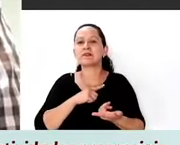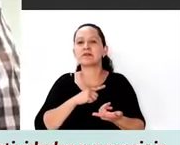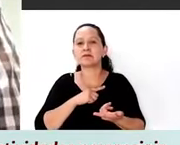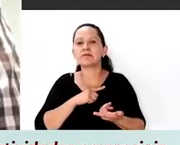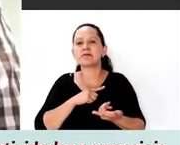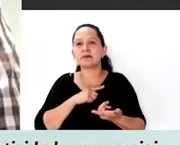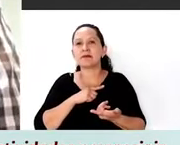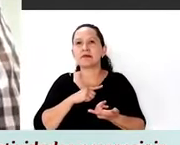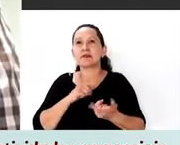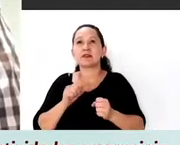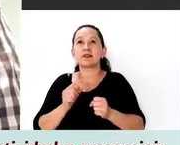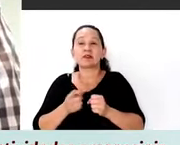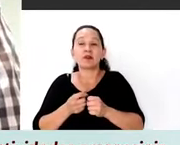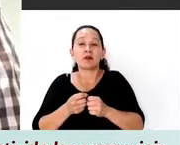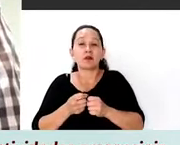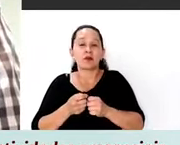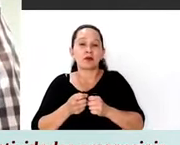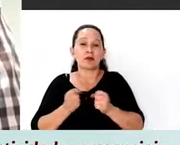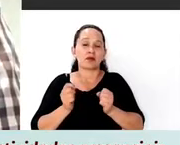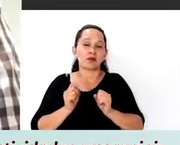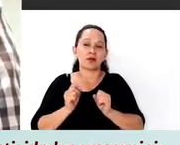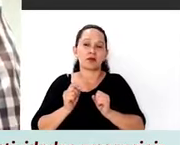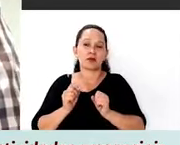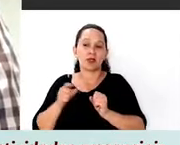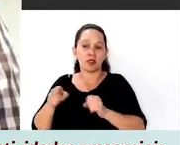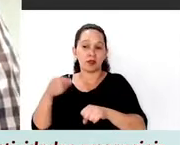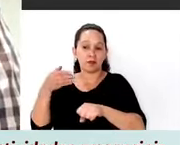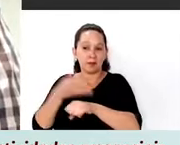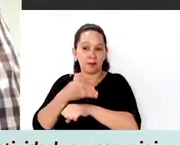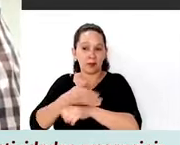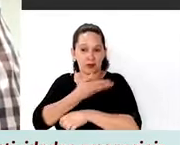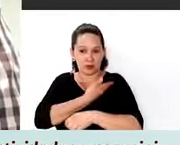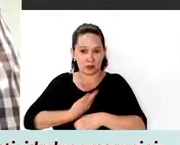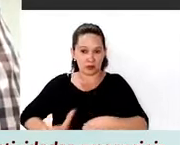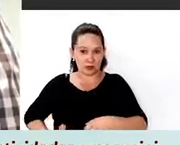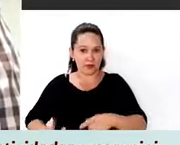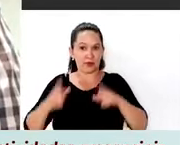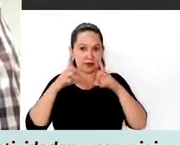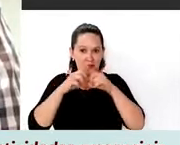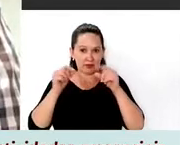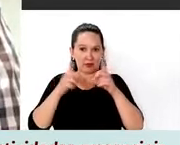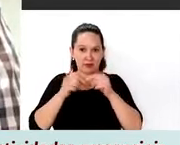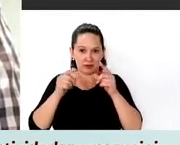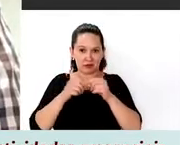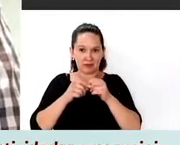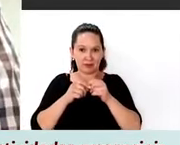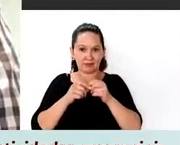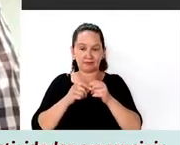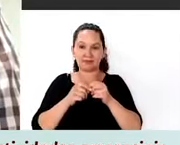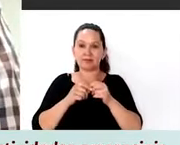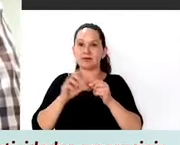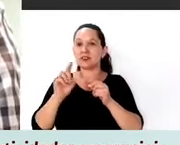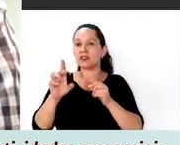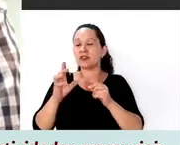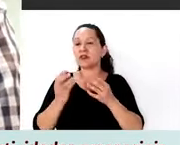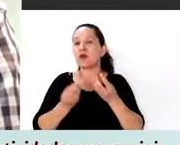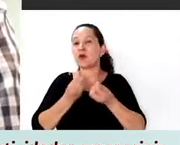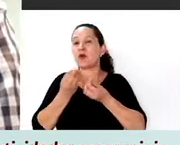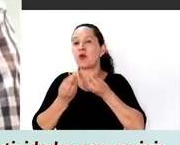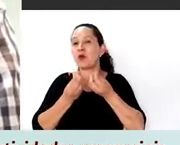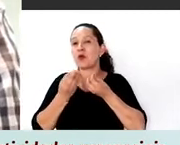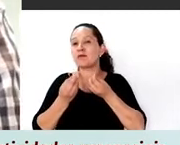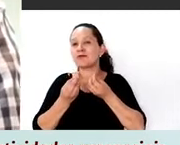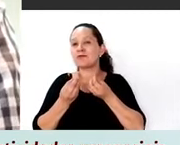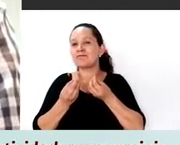em evidência que o próprio fato de pertencer ao governo do Distrito Federal, isso de alguma maneira desabonasse